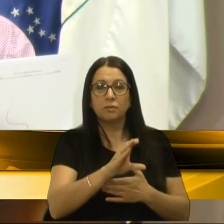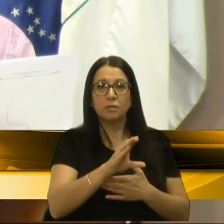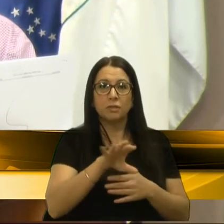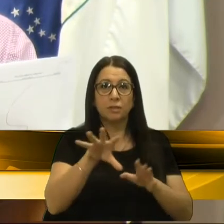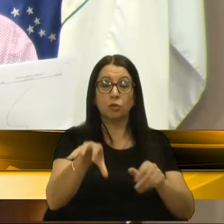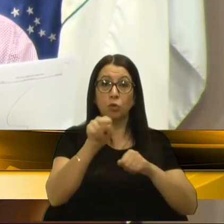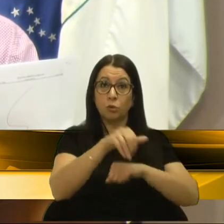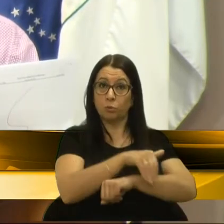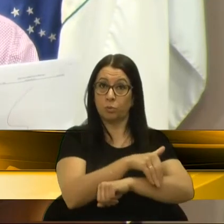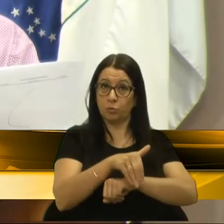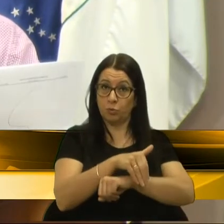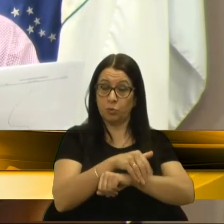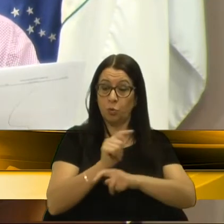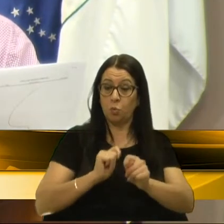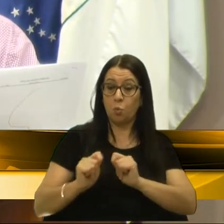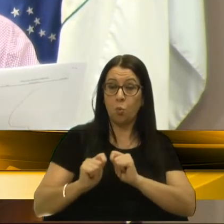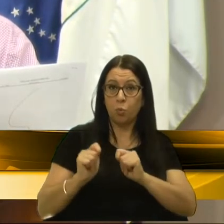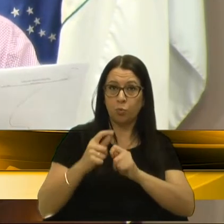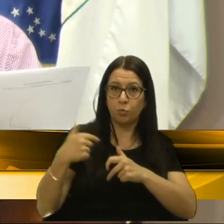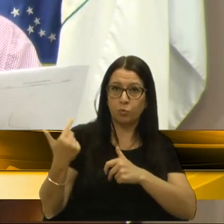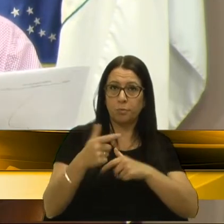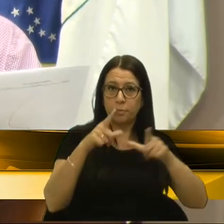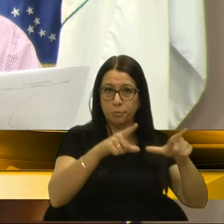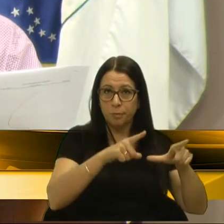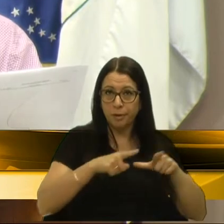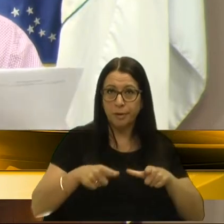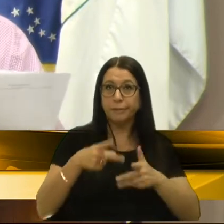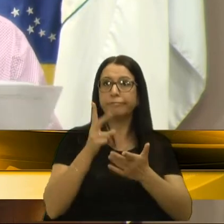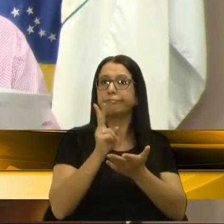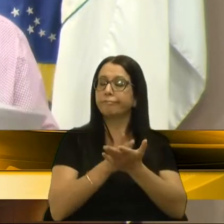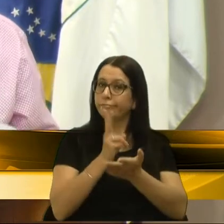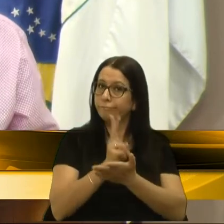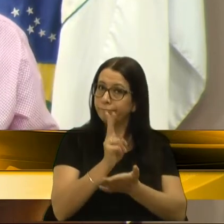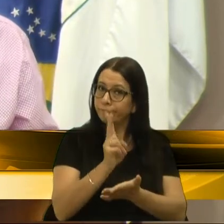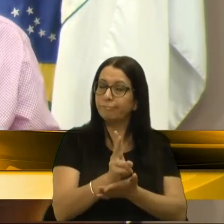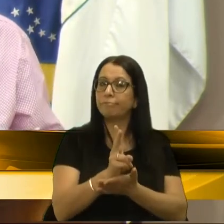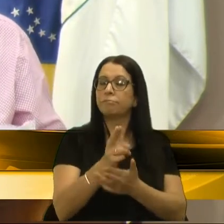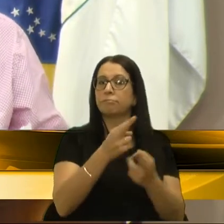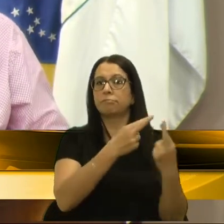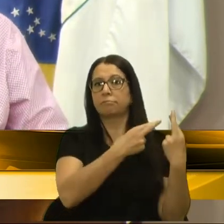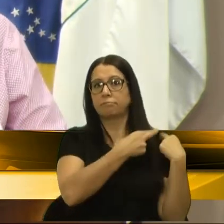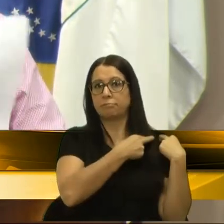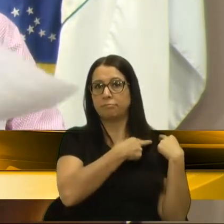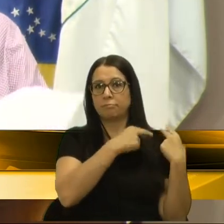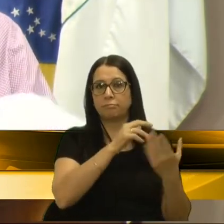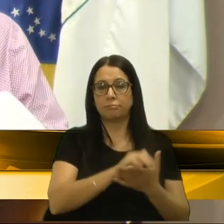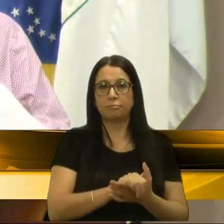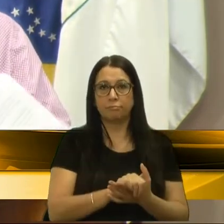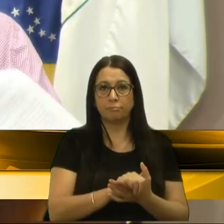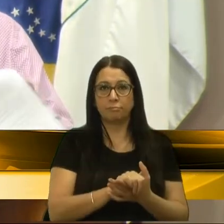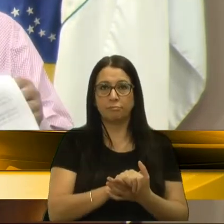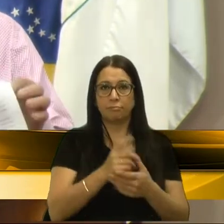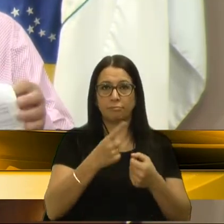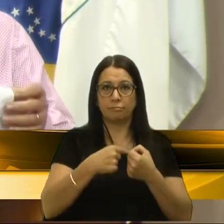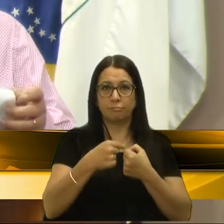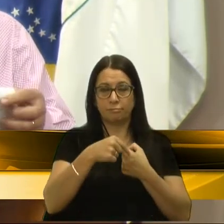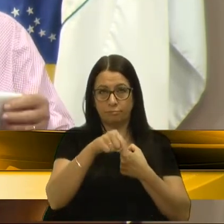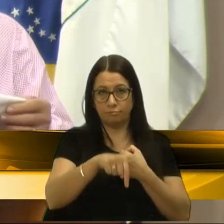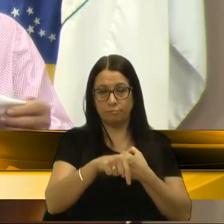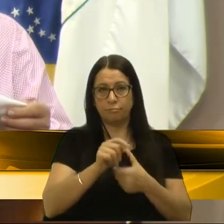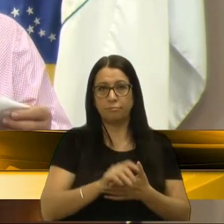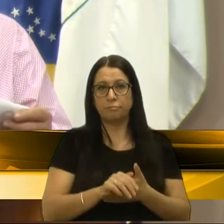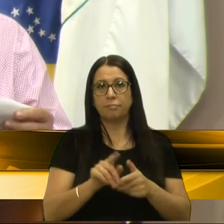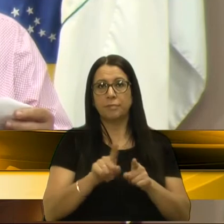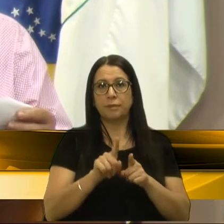via, o controle sobre os espaços continua sendo de responsabilidade do município.